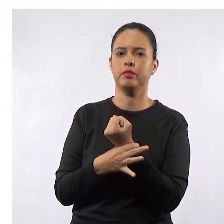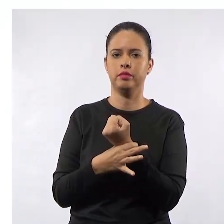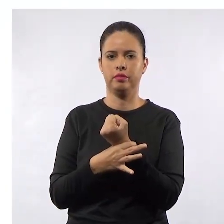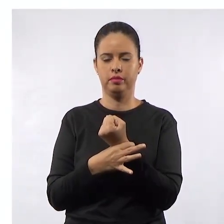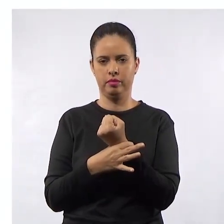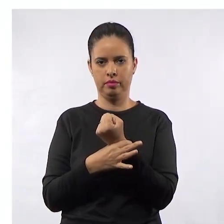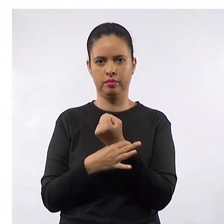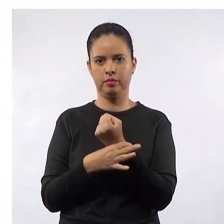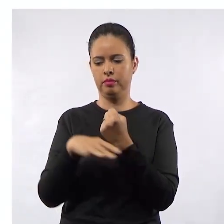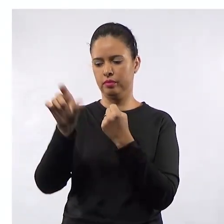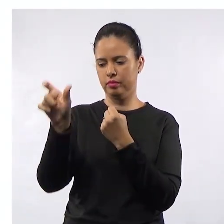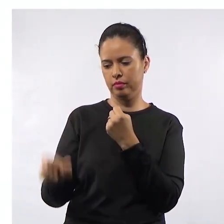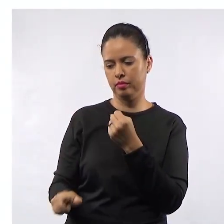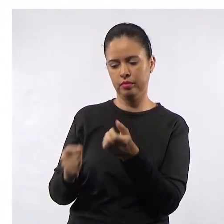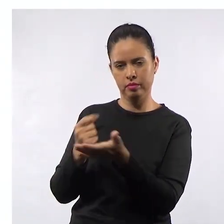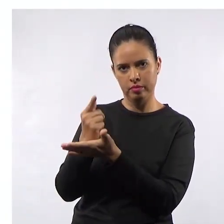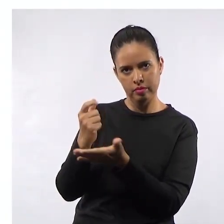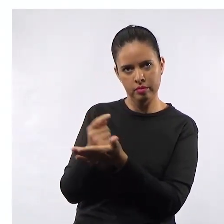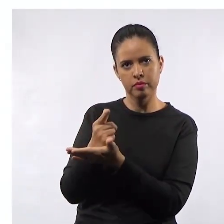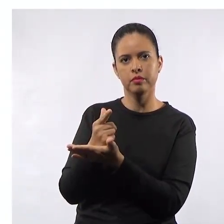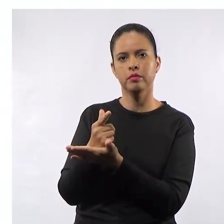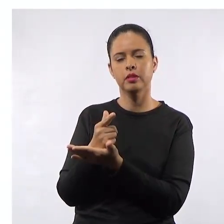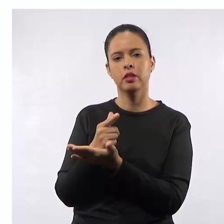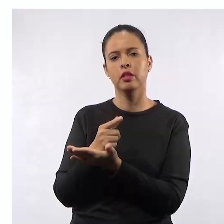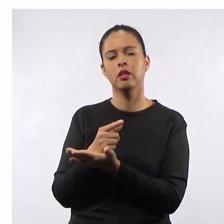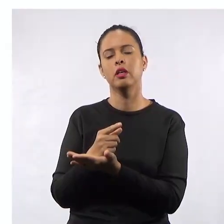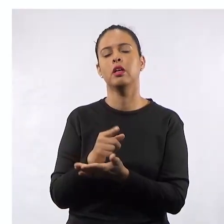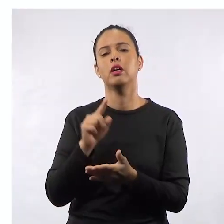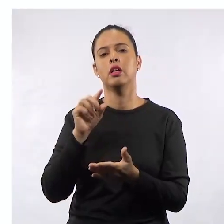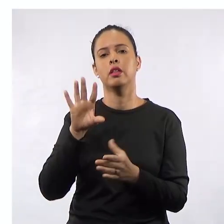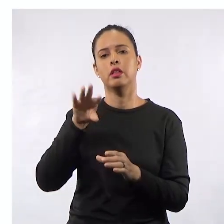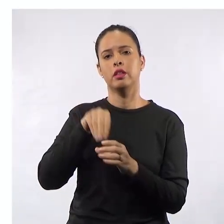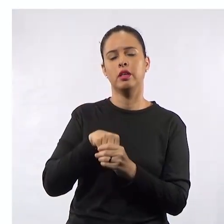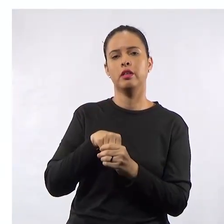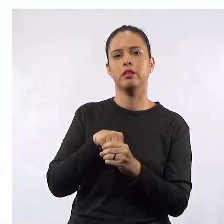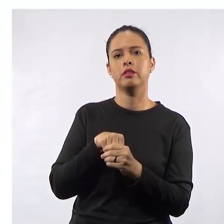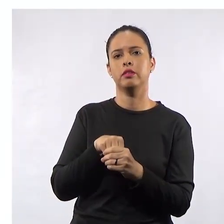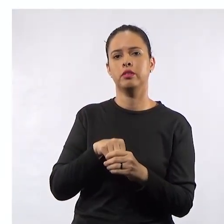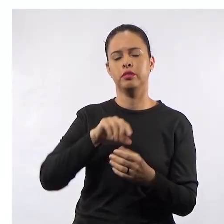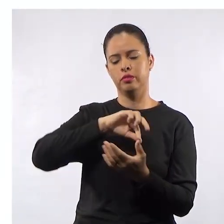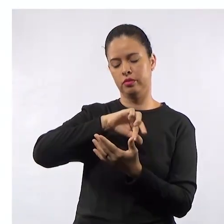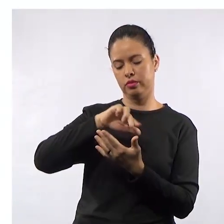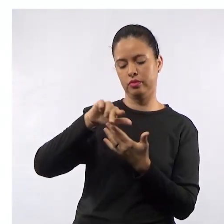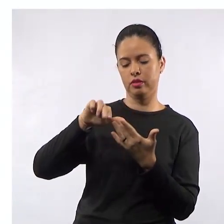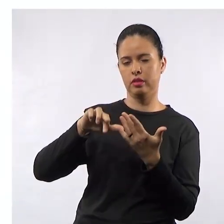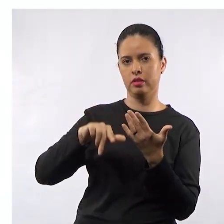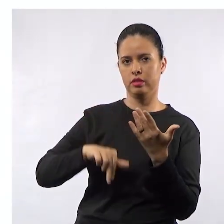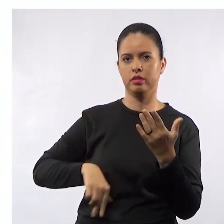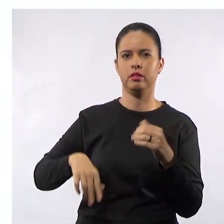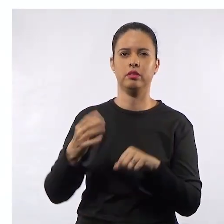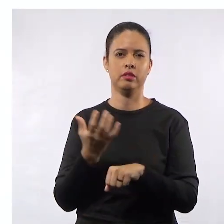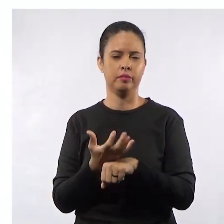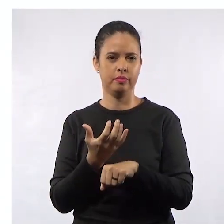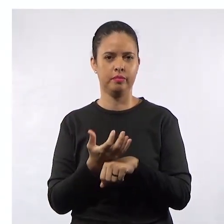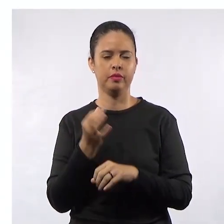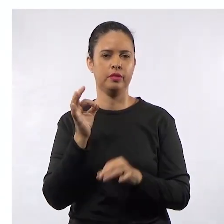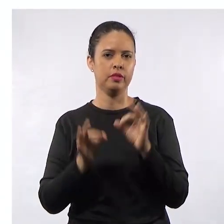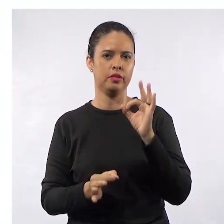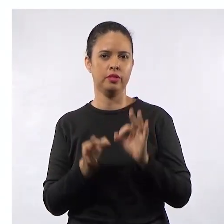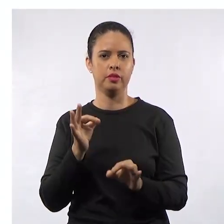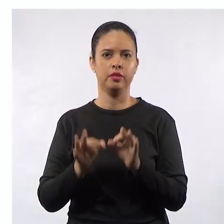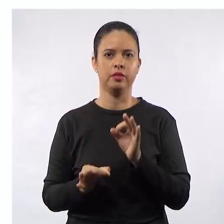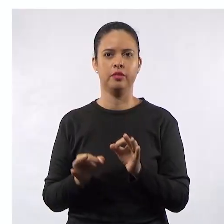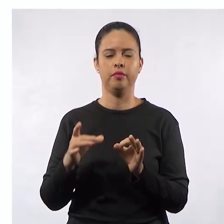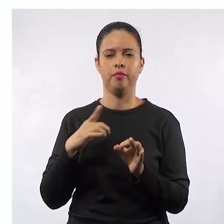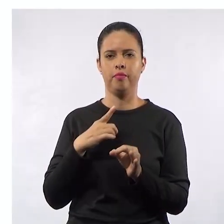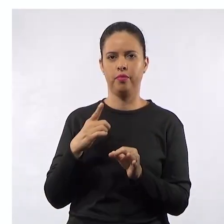de microsistema multidisciplinar, porque alberga em seu sistema diversas disciplinas jurídicas,